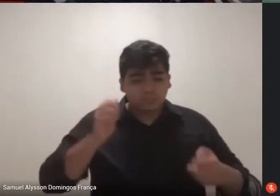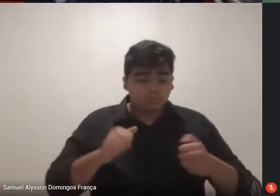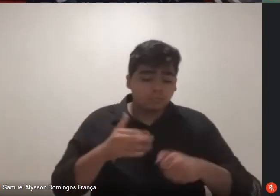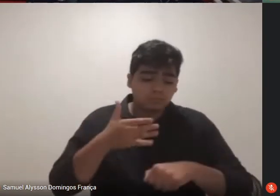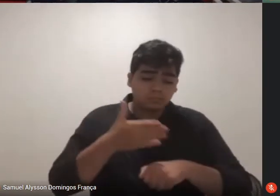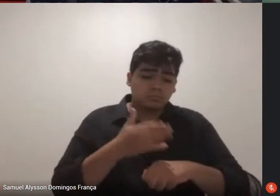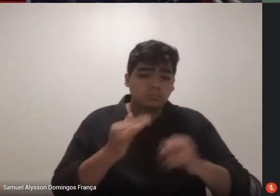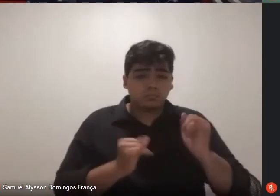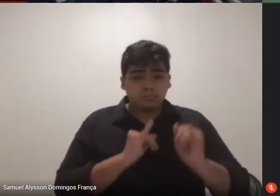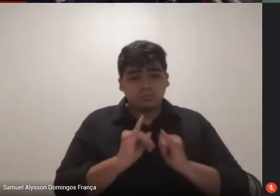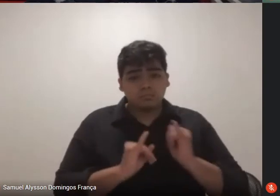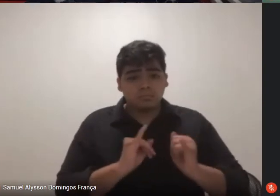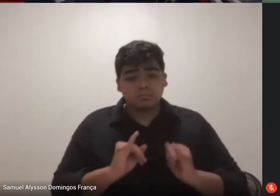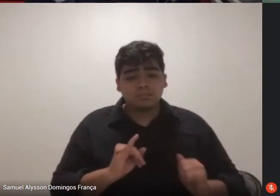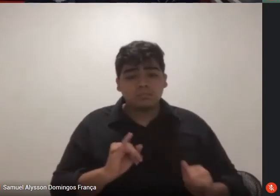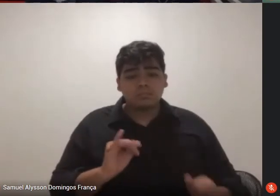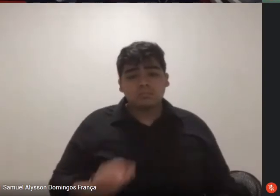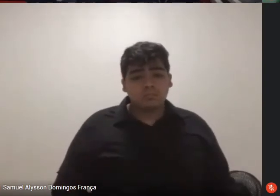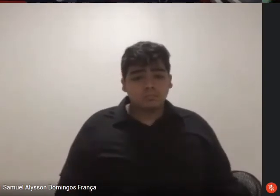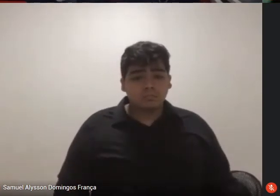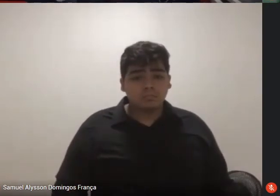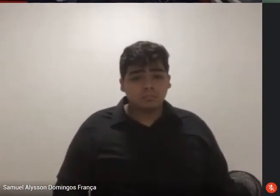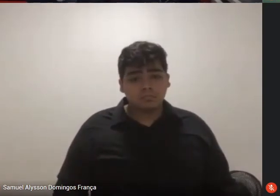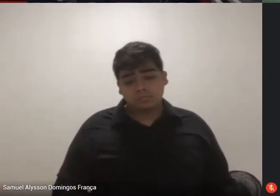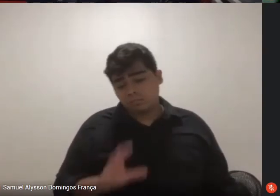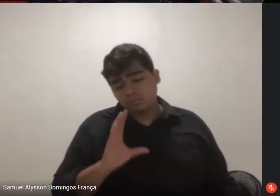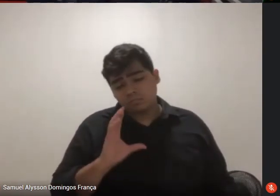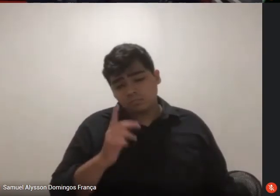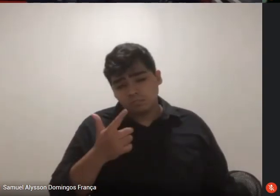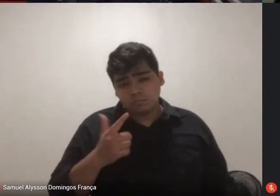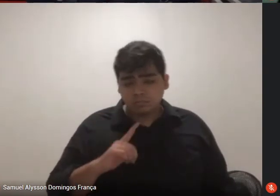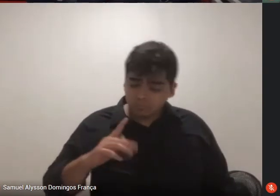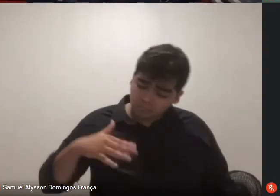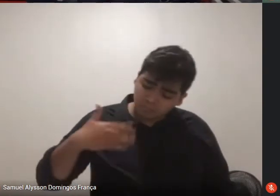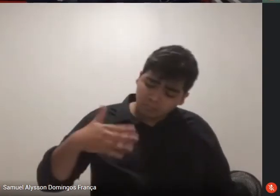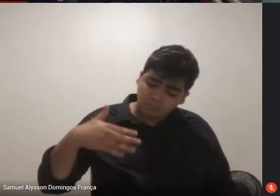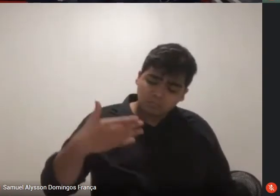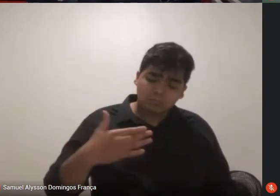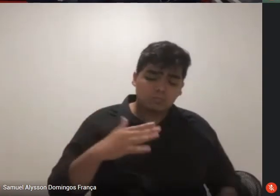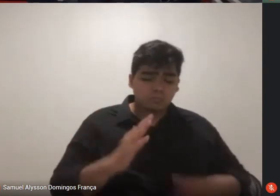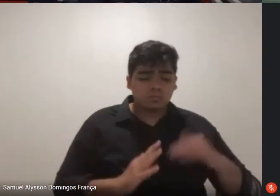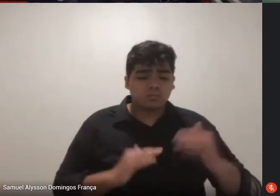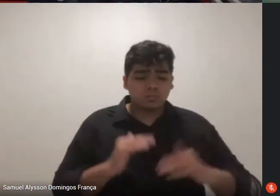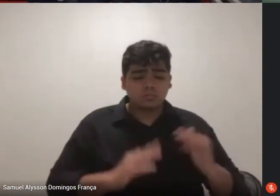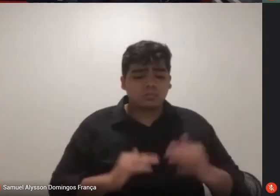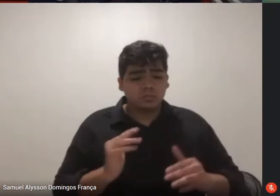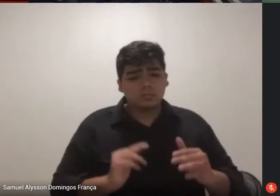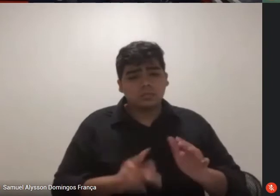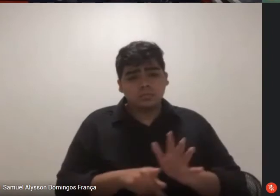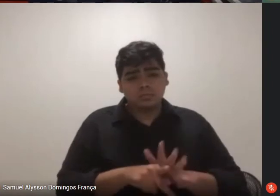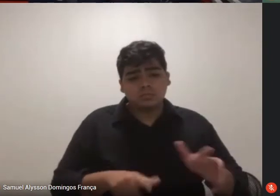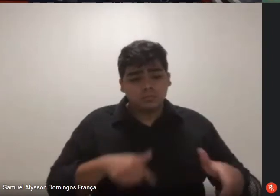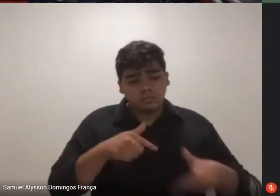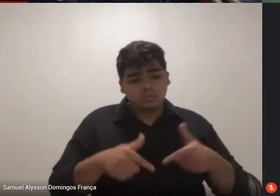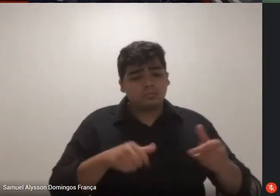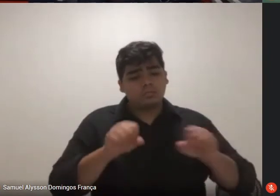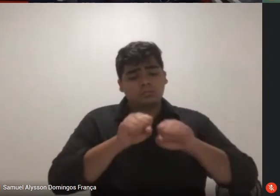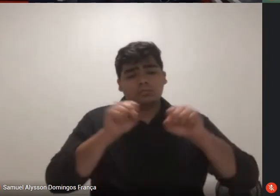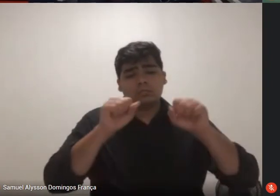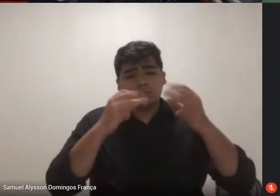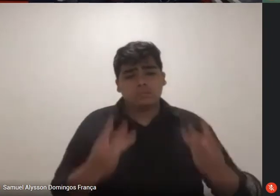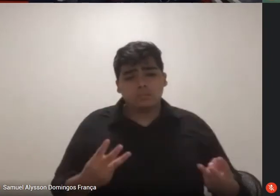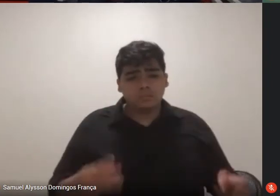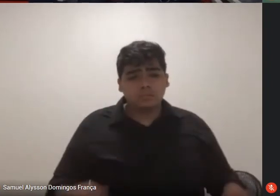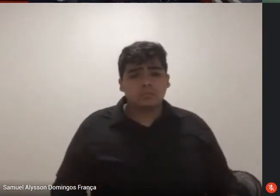internet, né, com ambiente GIS, e naturalmente essa aqui é ancorada no Revit, os profissionais que trabalham com esse software, né.